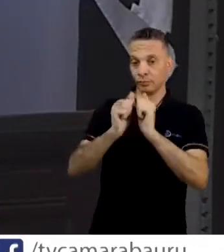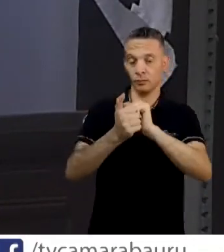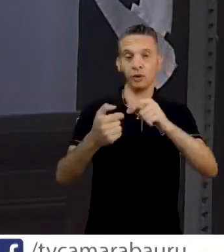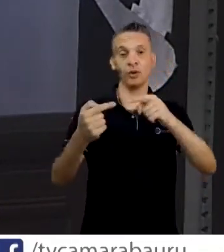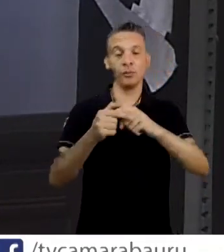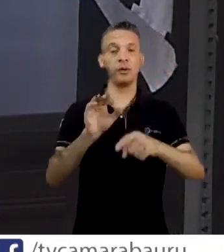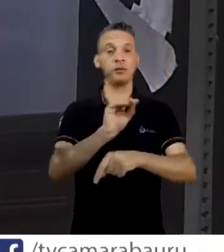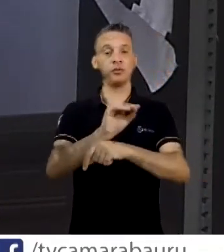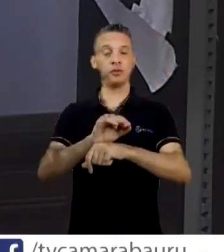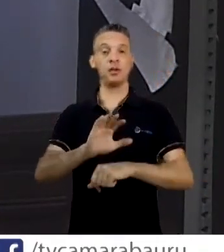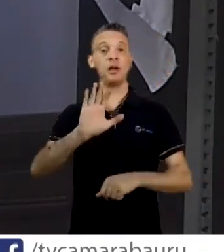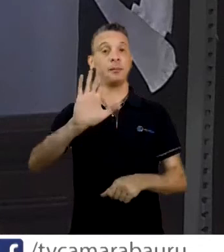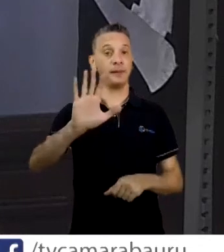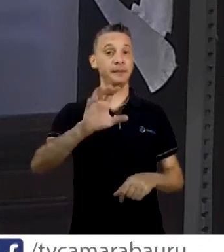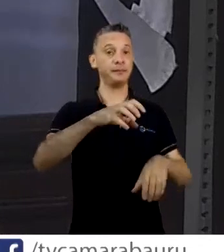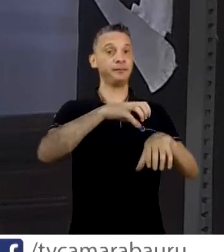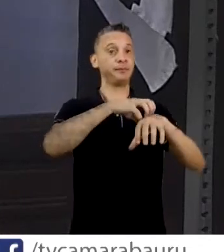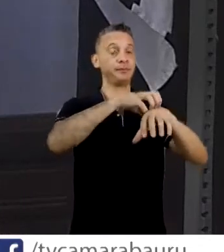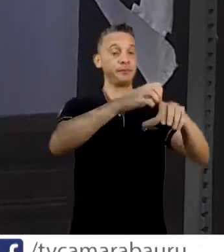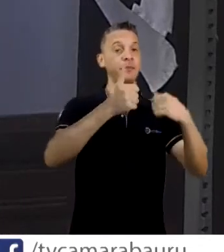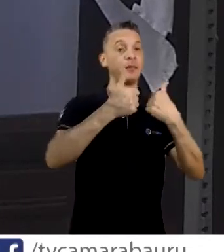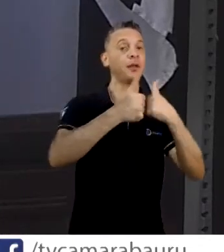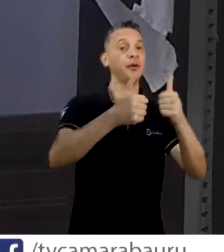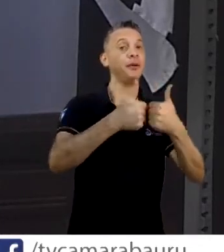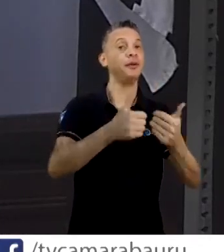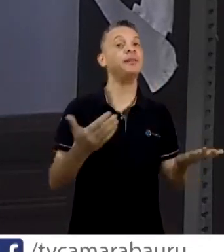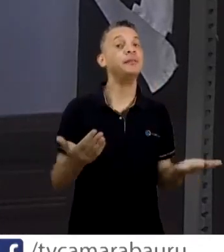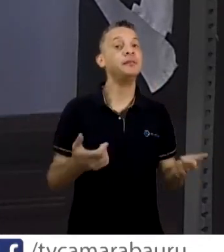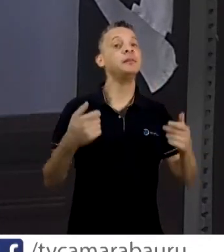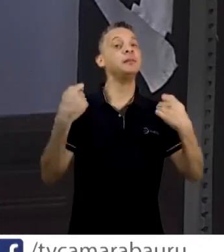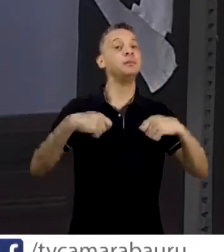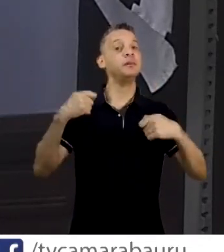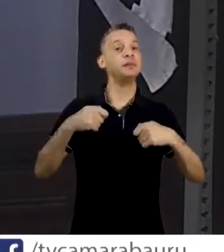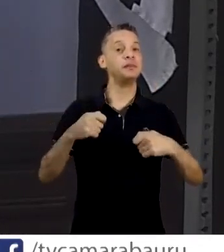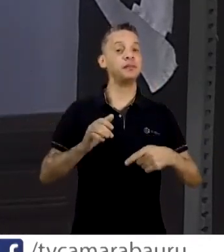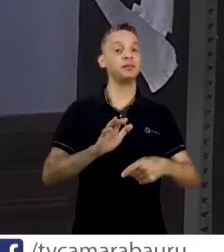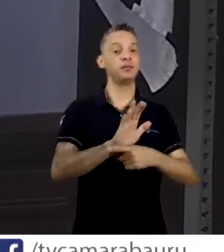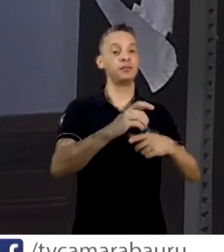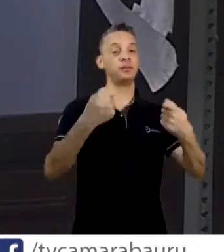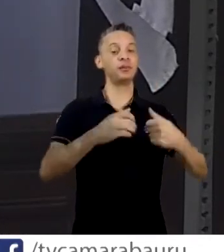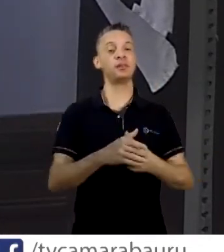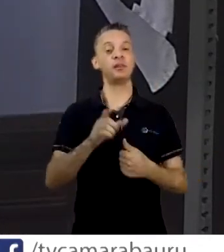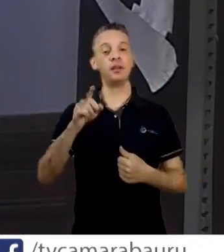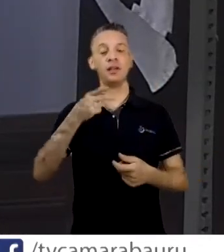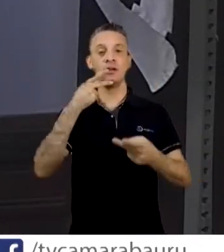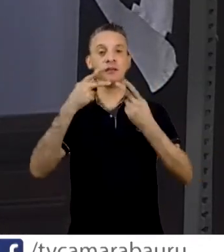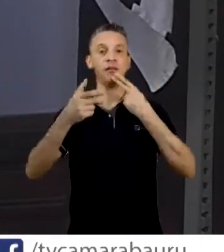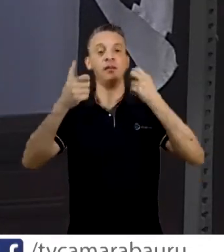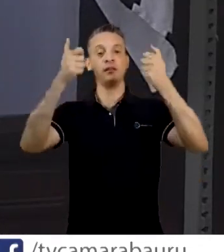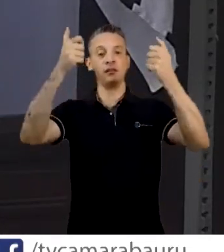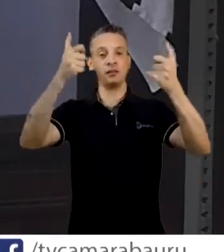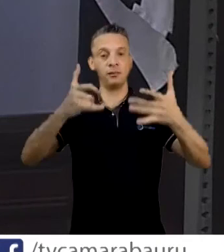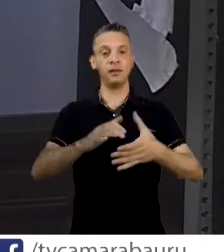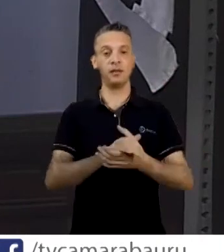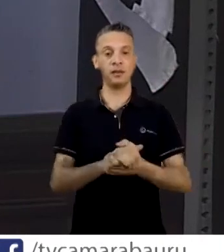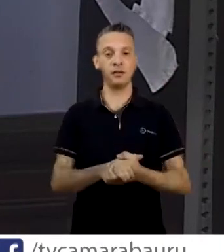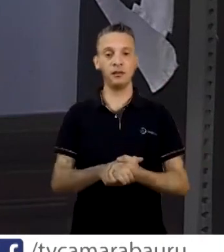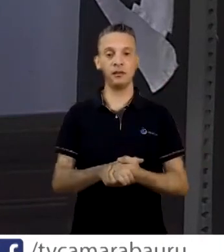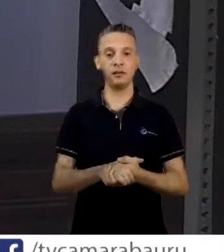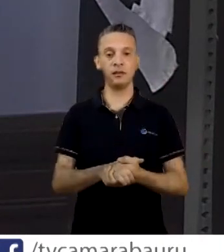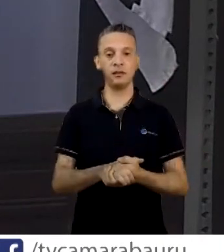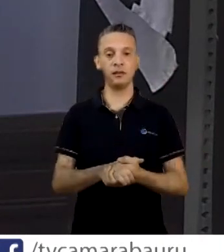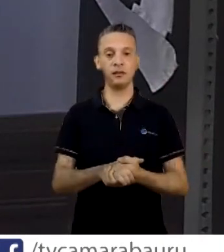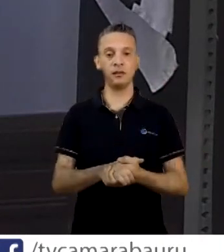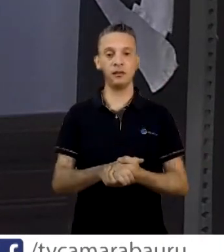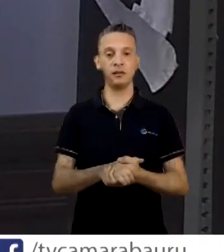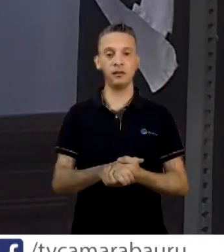transporte público coletivo da cidade precisa realmente de uma resposta. Essa é a minha fala, senhor presidente. Eu já vou pedir realmente para colocar